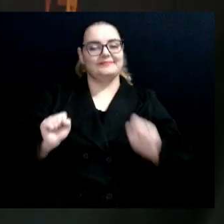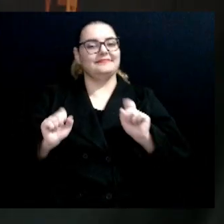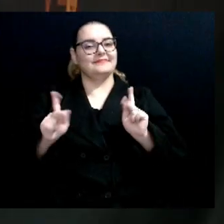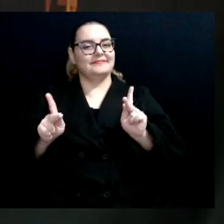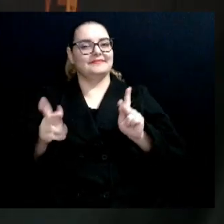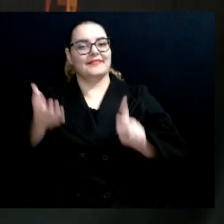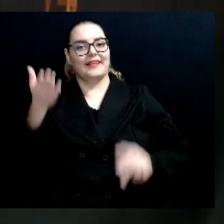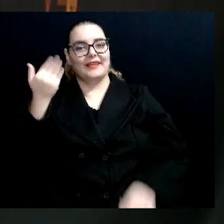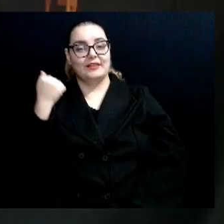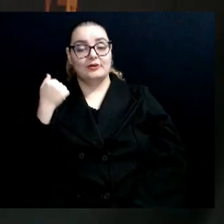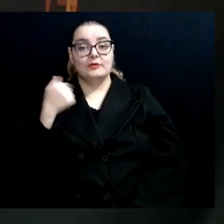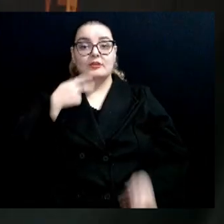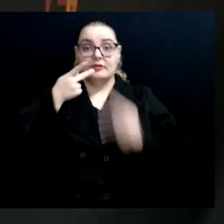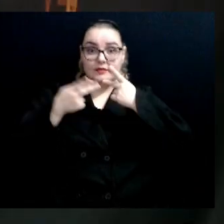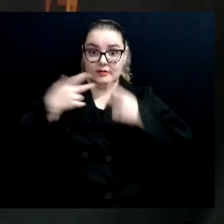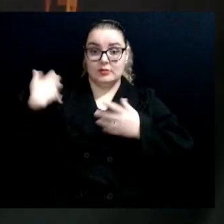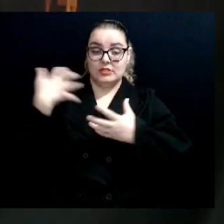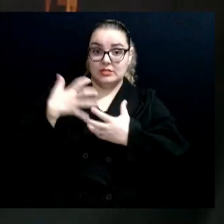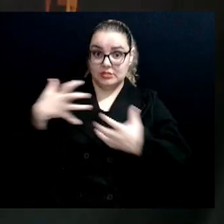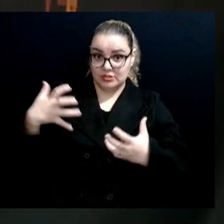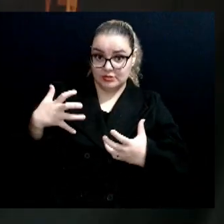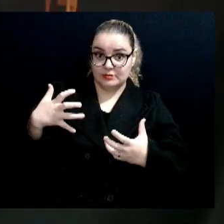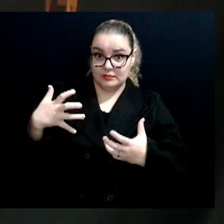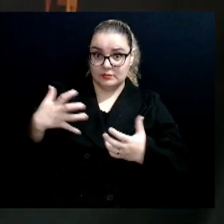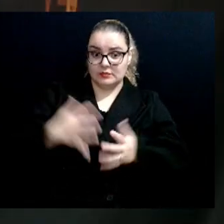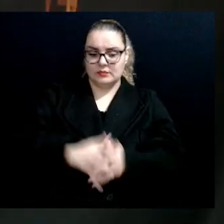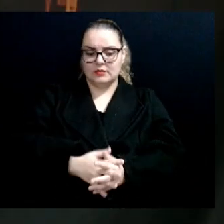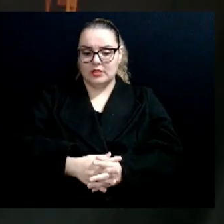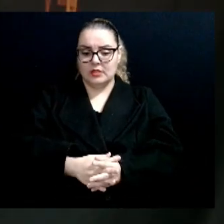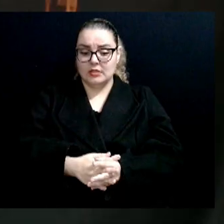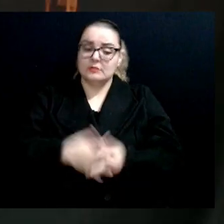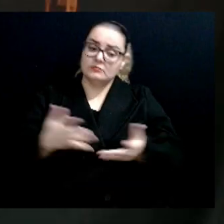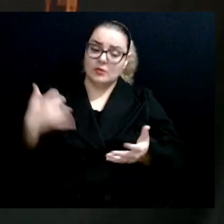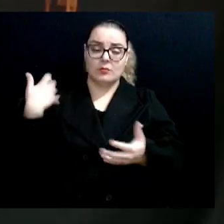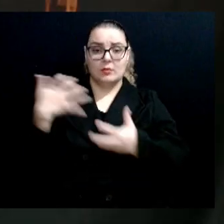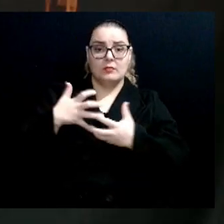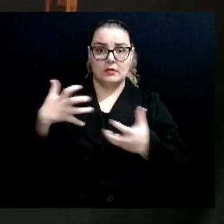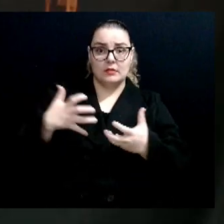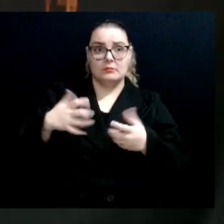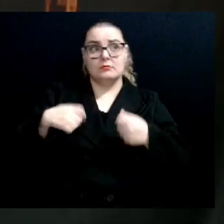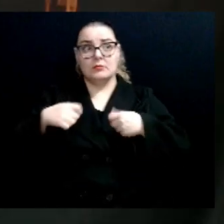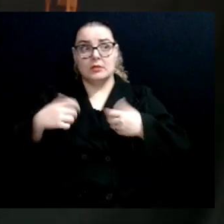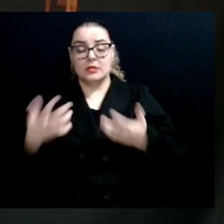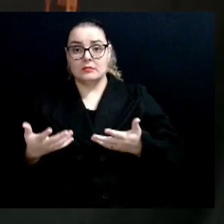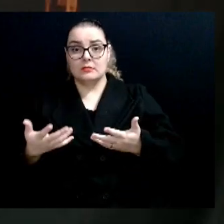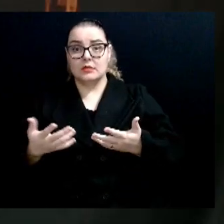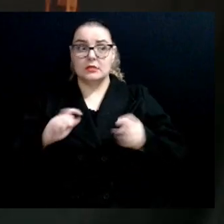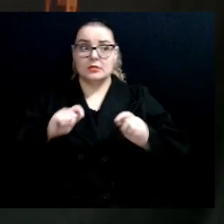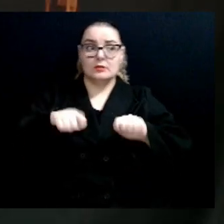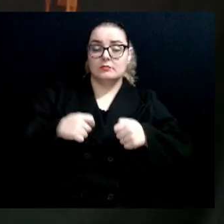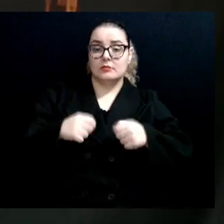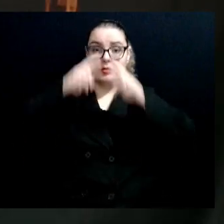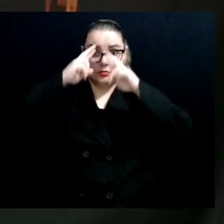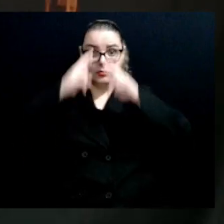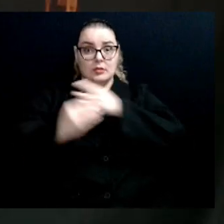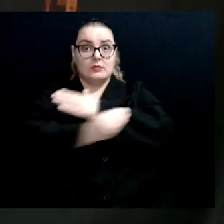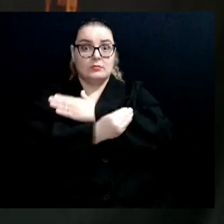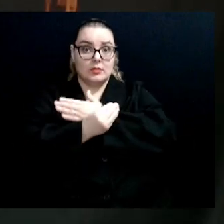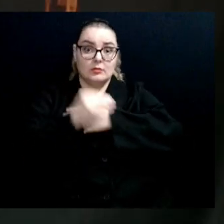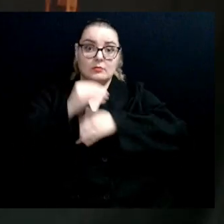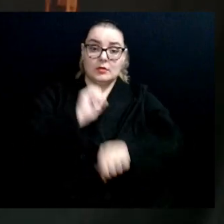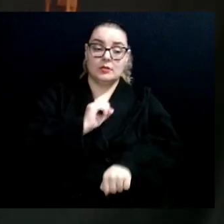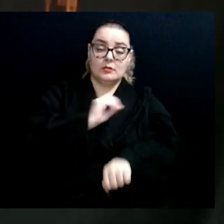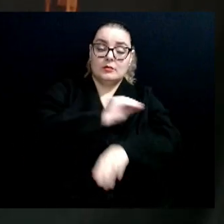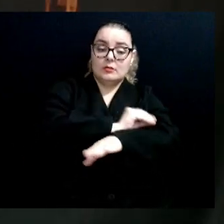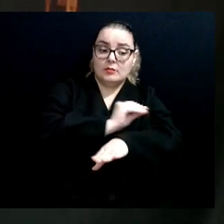de envelhecimento, né? Envelhecer deveria ser um sinônimo de respeito, cuidado e proteção. Mas para milhares de